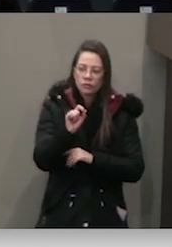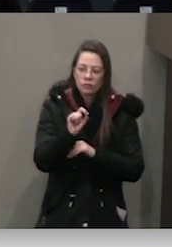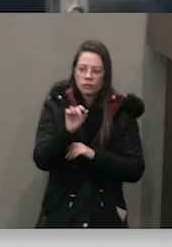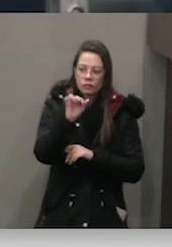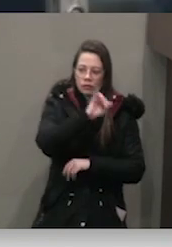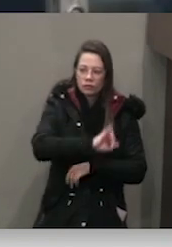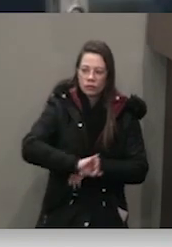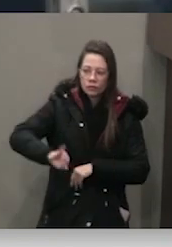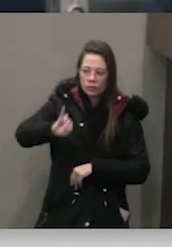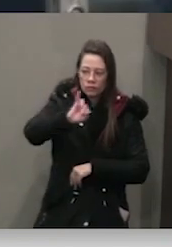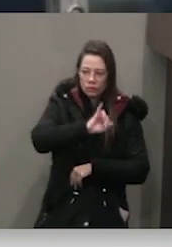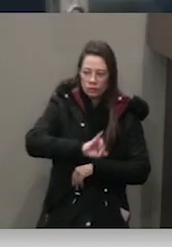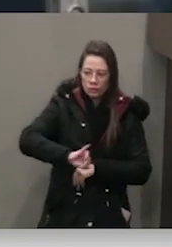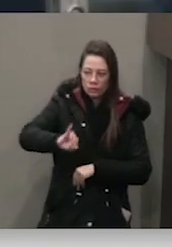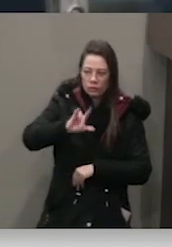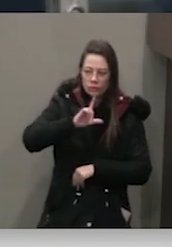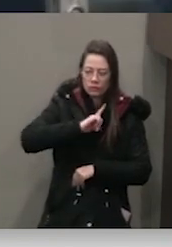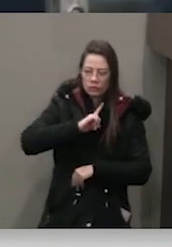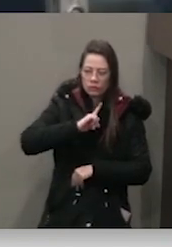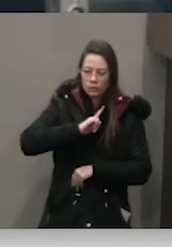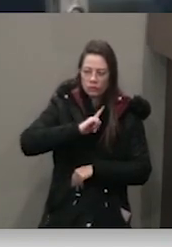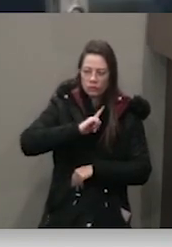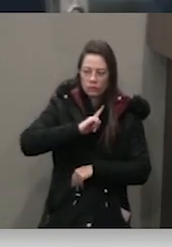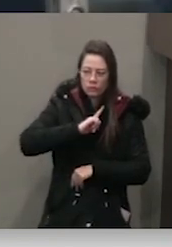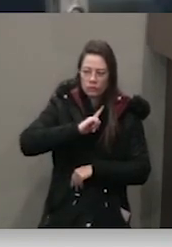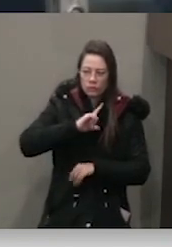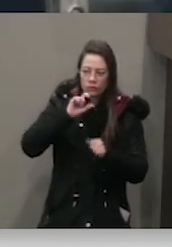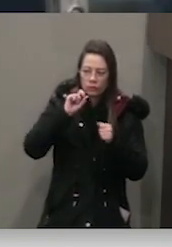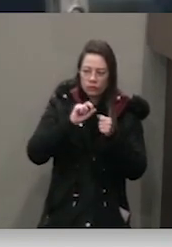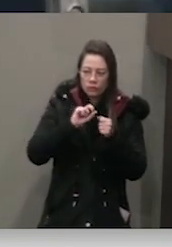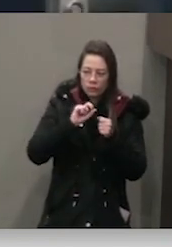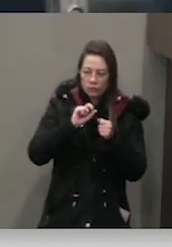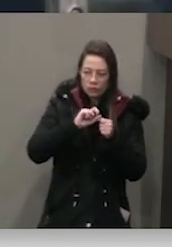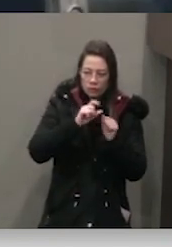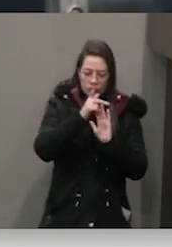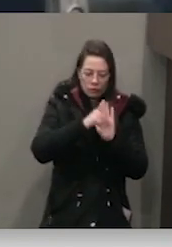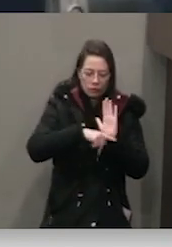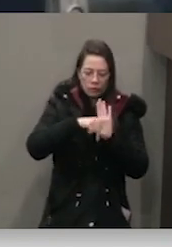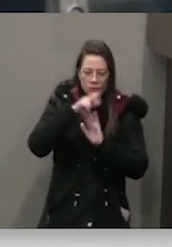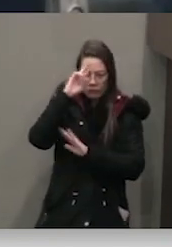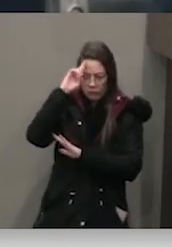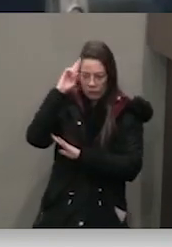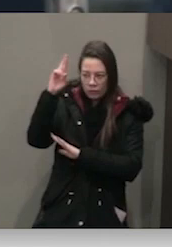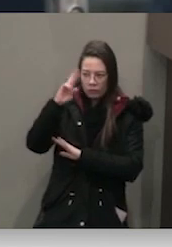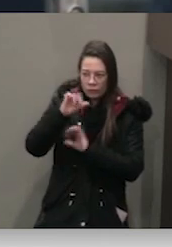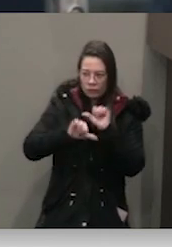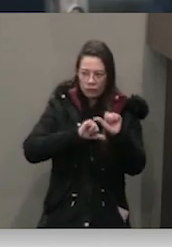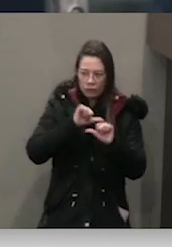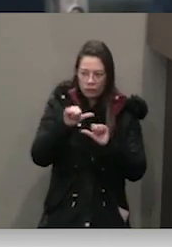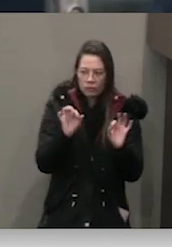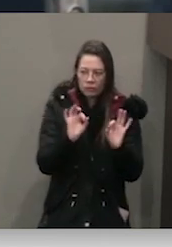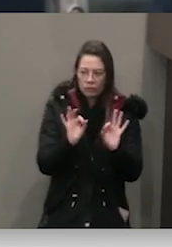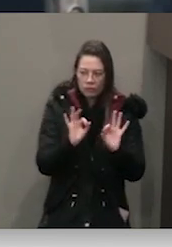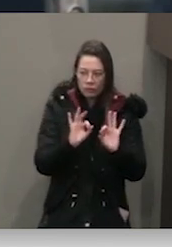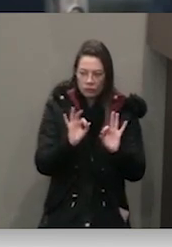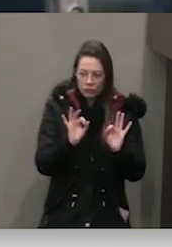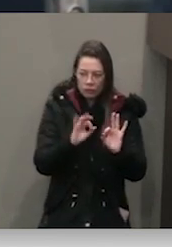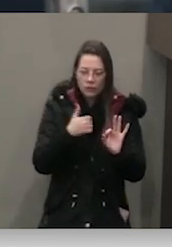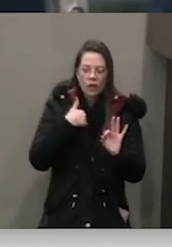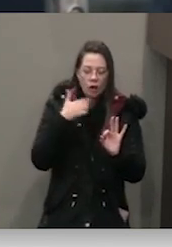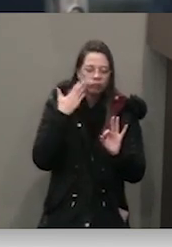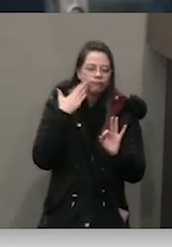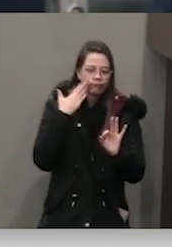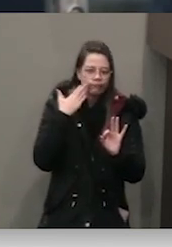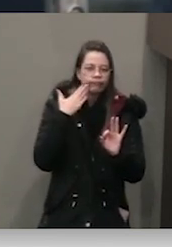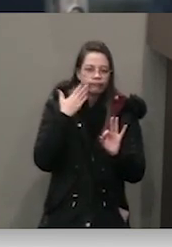a importância que tem em fazer um plano diretor que não se mude muito. E eu sei que